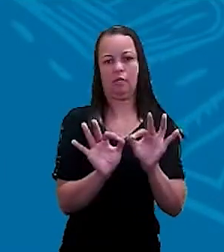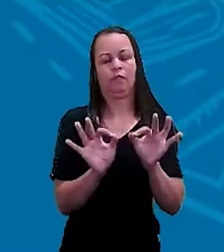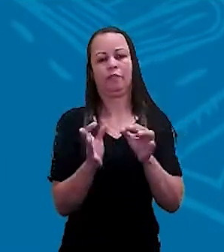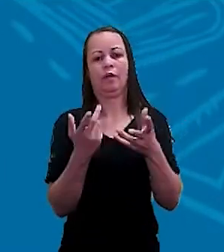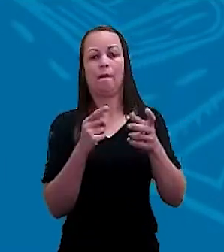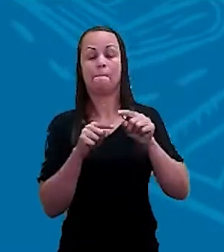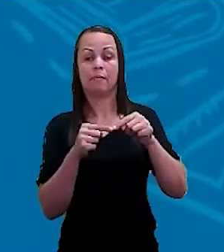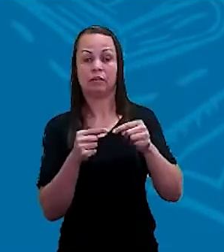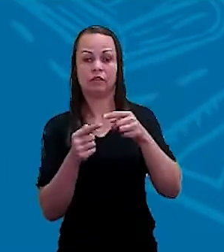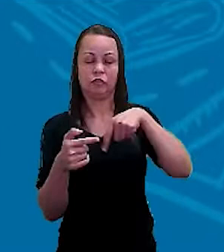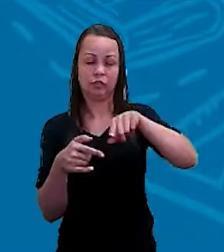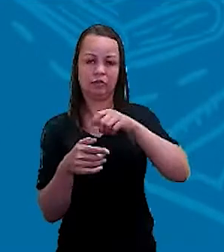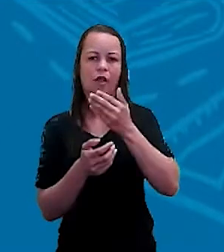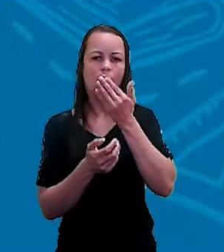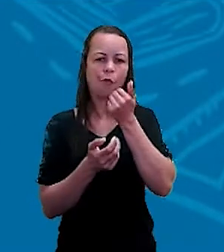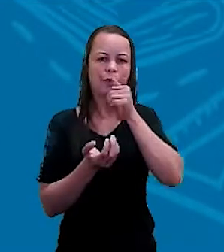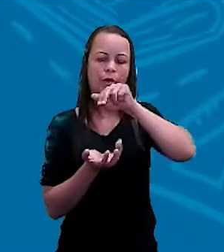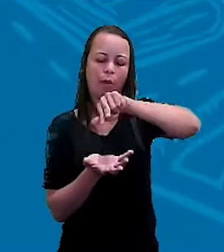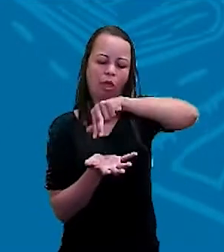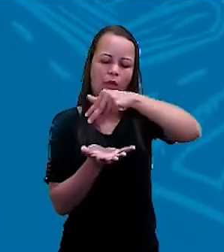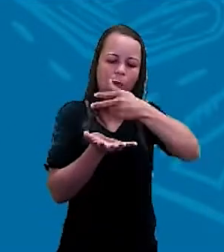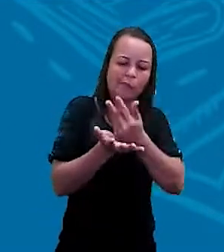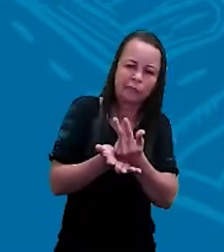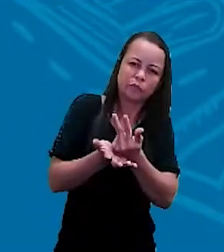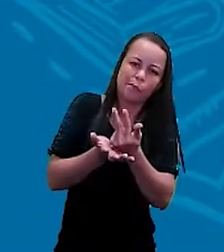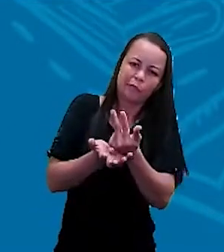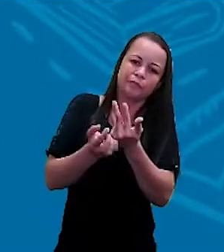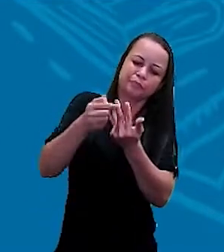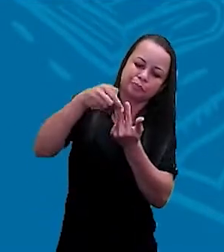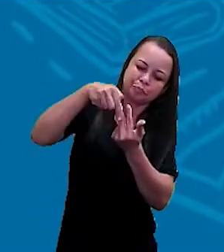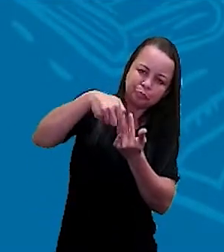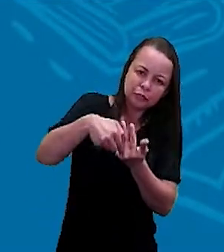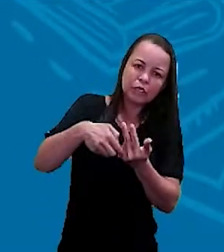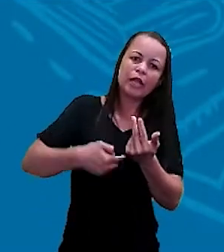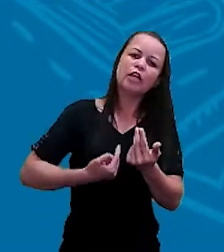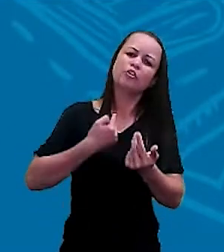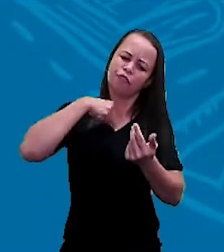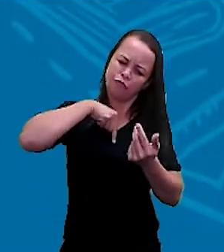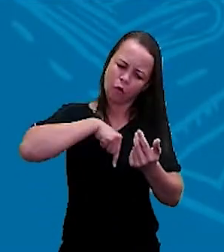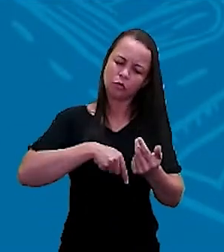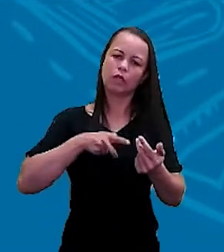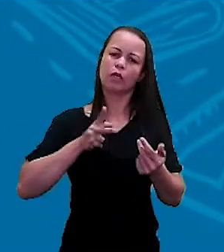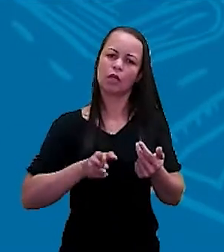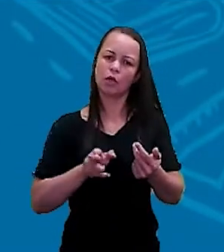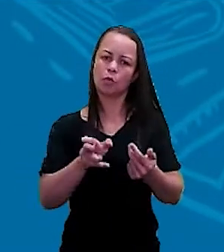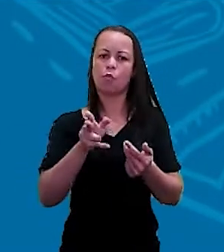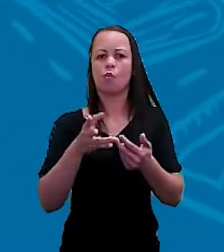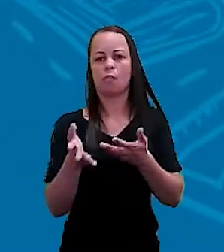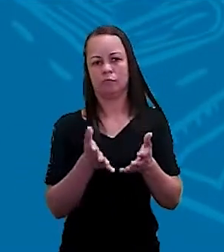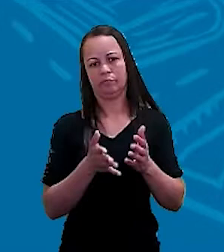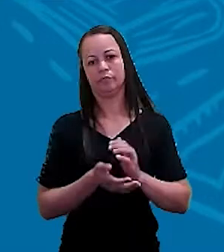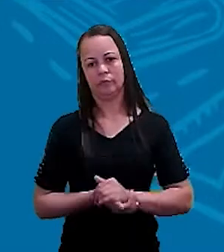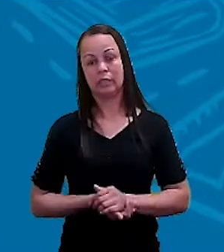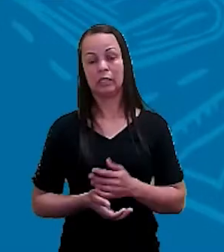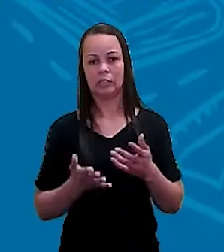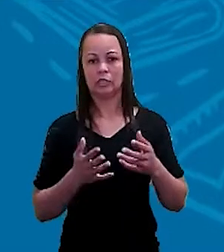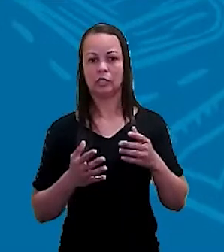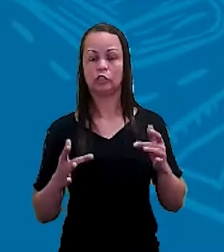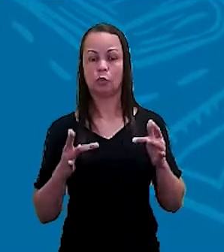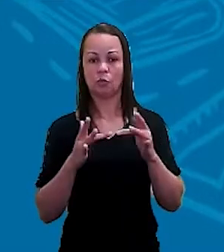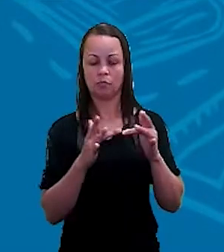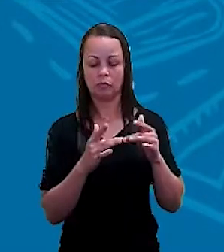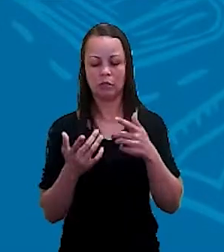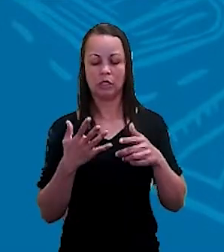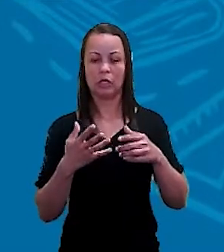comendo, esses movimentos peristálticos vão empurrar através desse tubo que vocês estão vendo, que se comunica diretamente ali depois